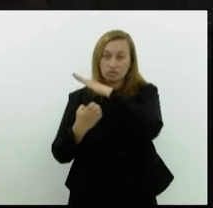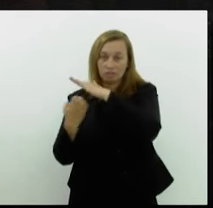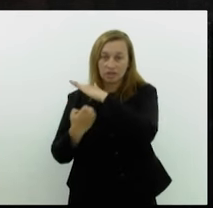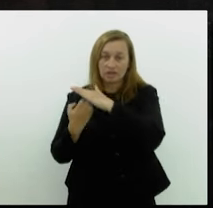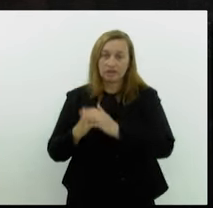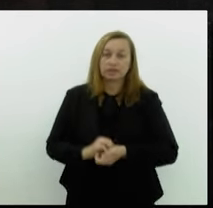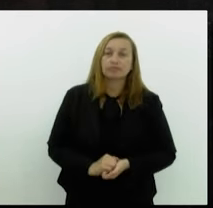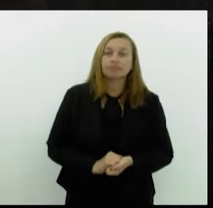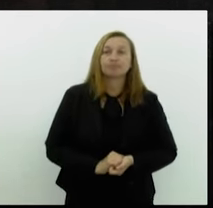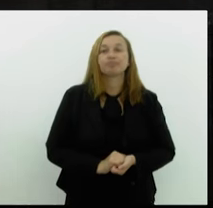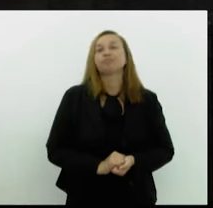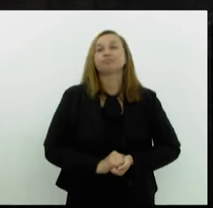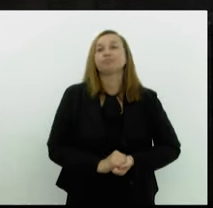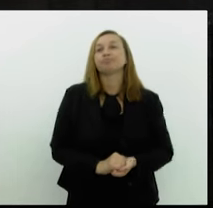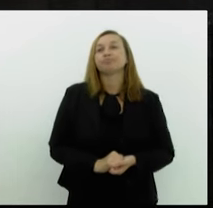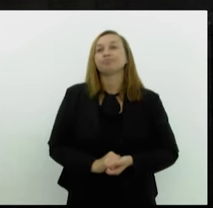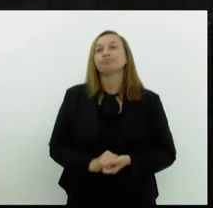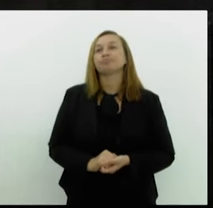executivos.